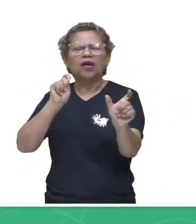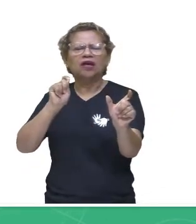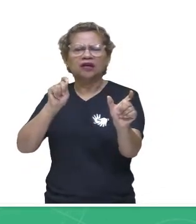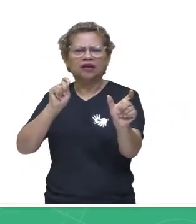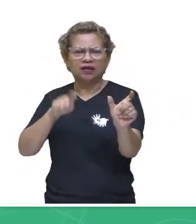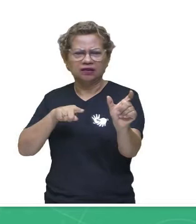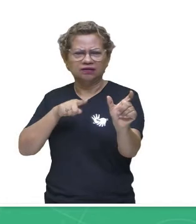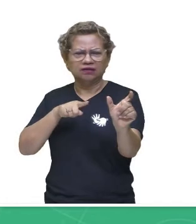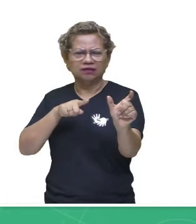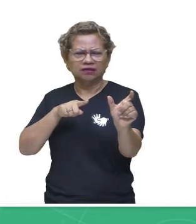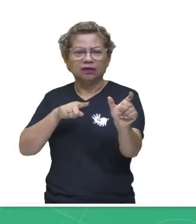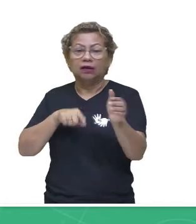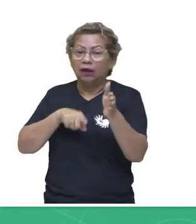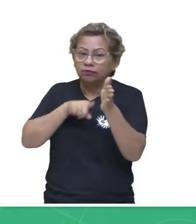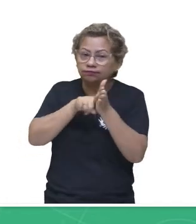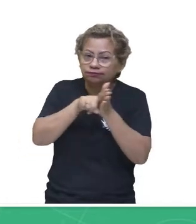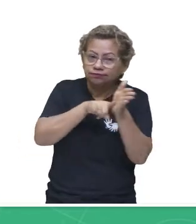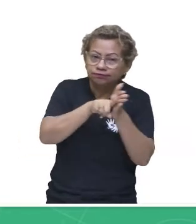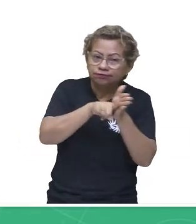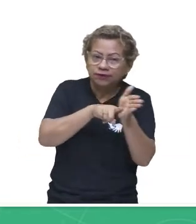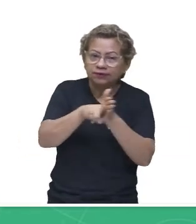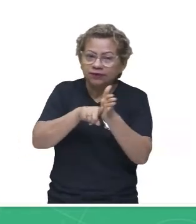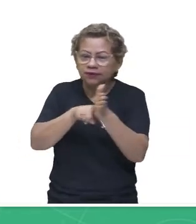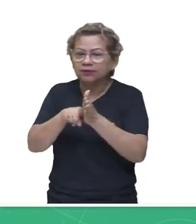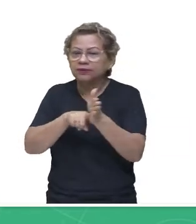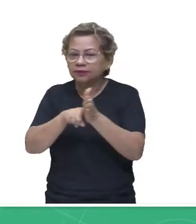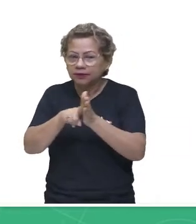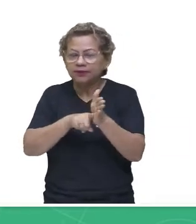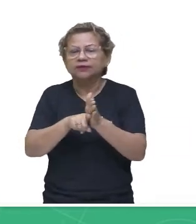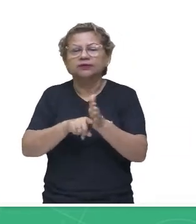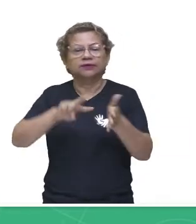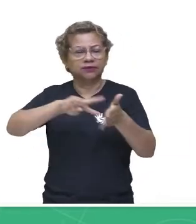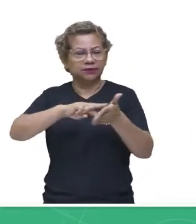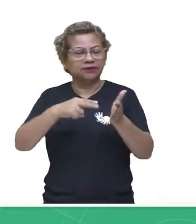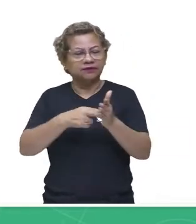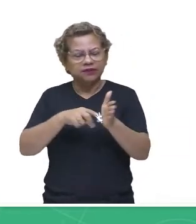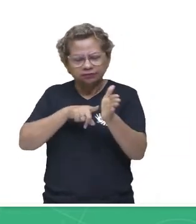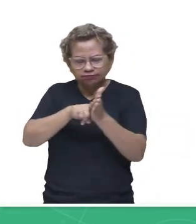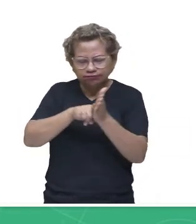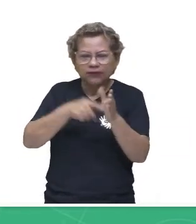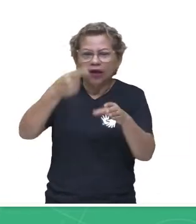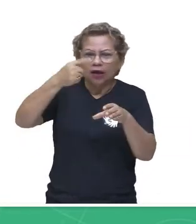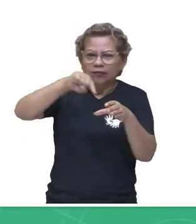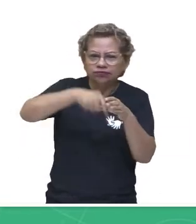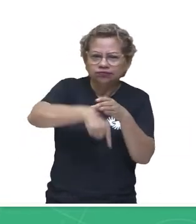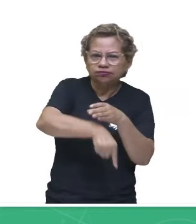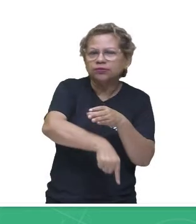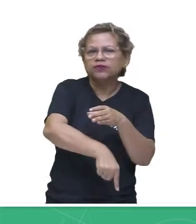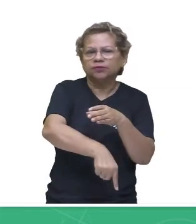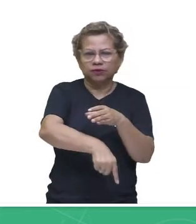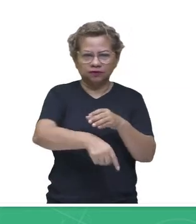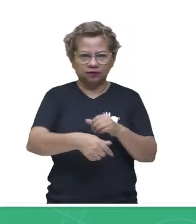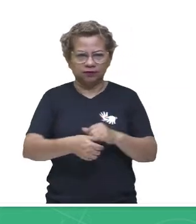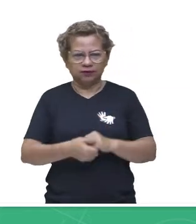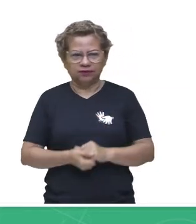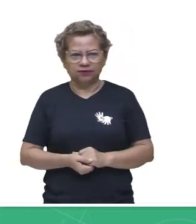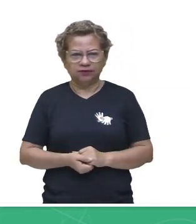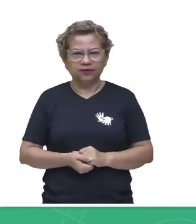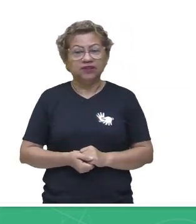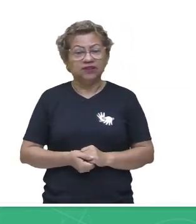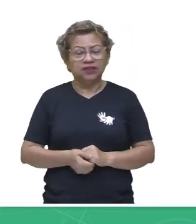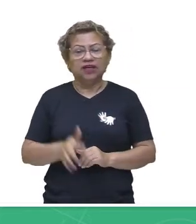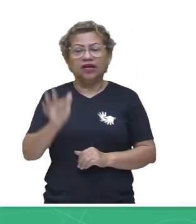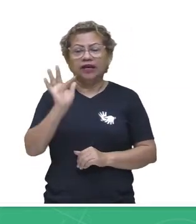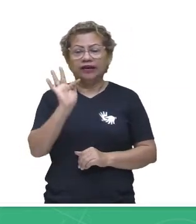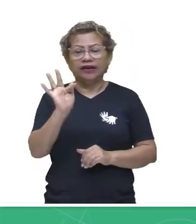uma investigação, tá? É uma investigação muito mais profunda, muito mais radical. E essa daqui é falsa. Por que